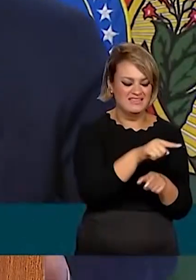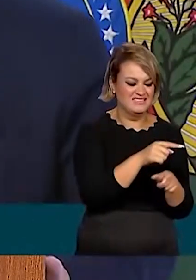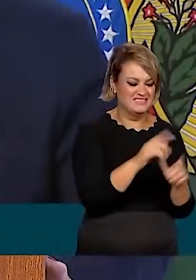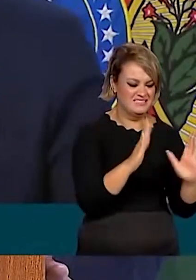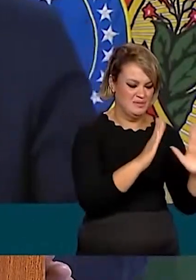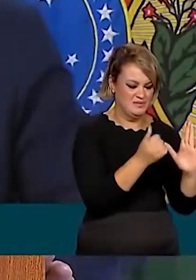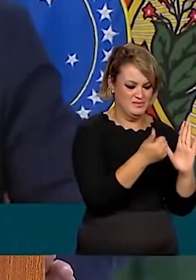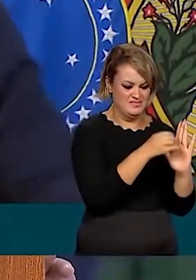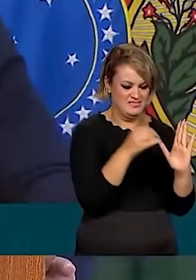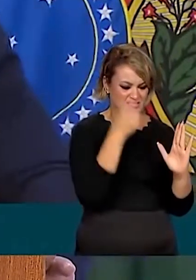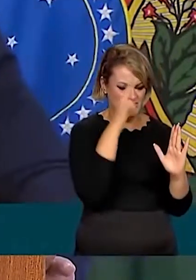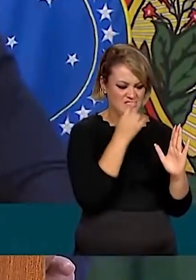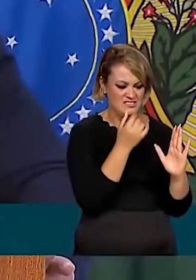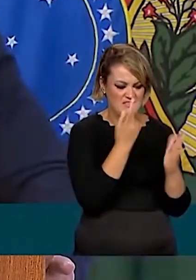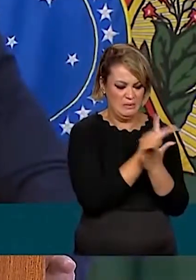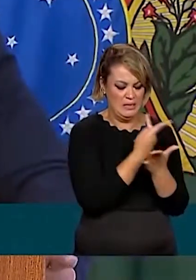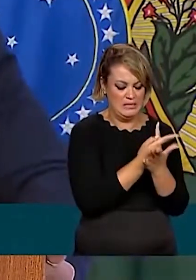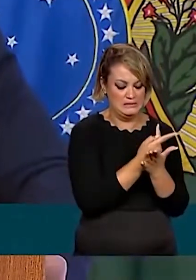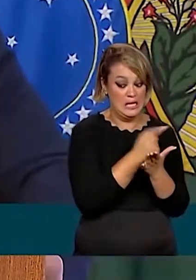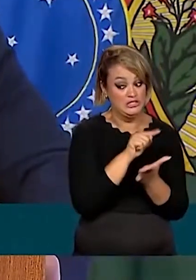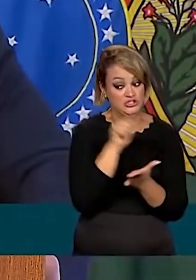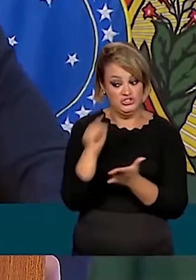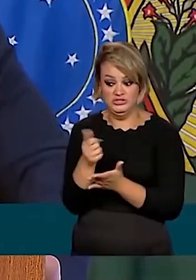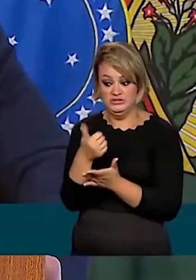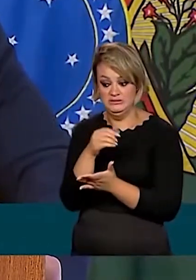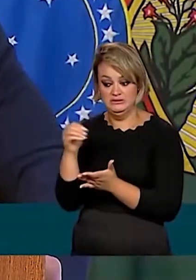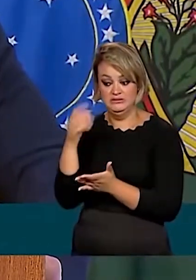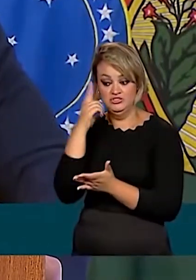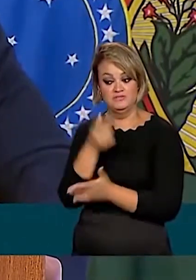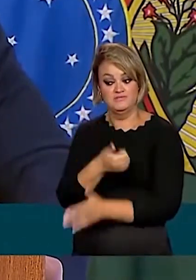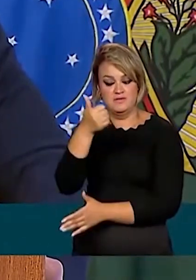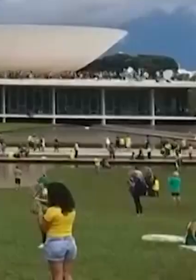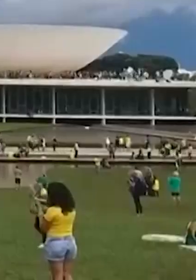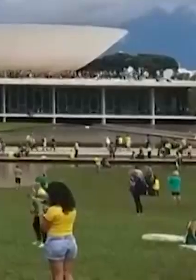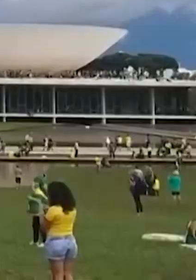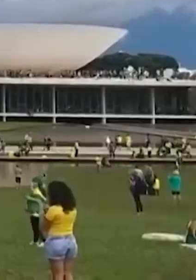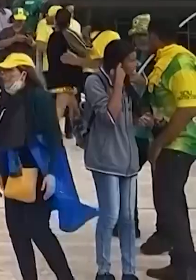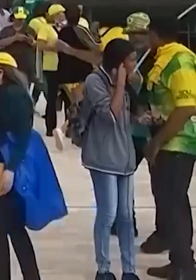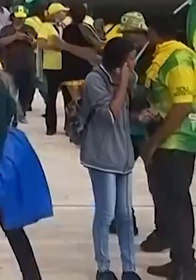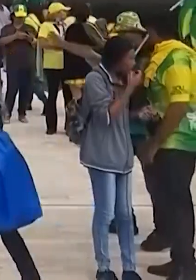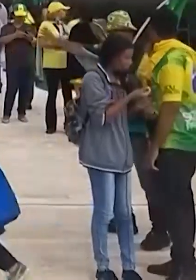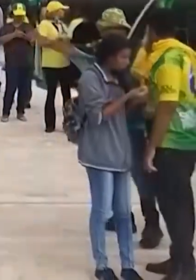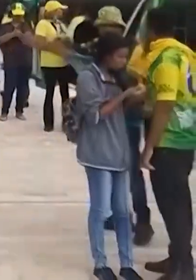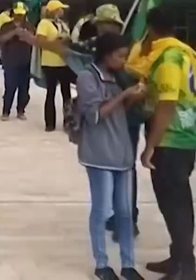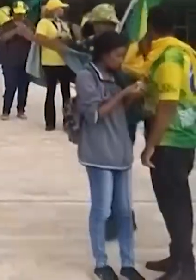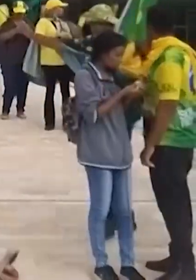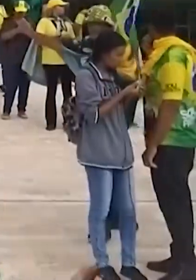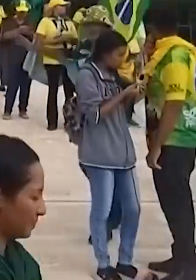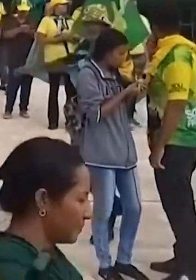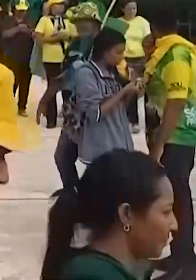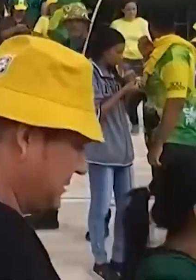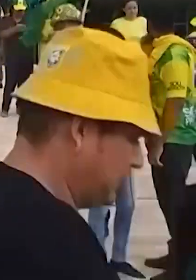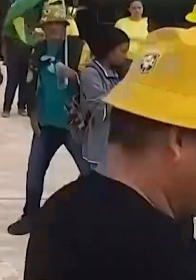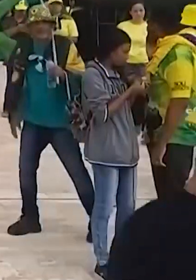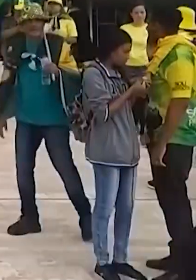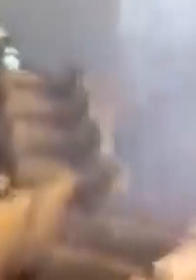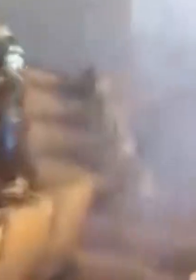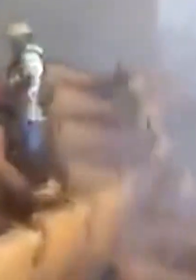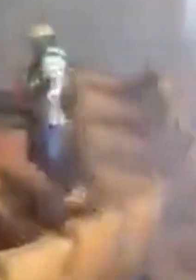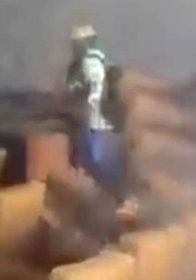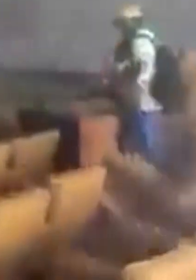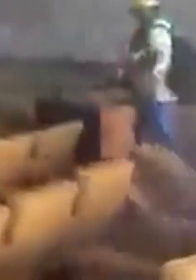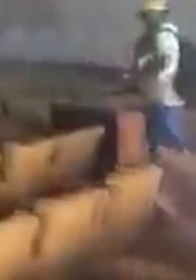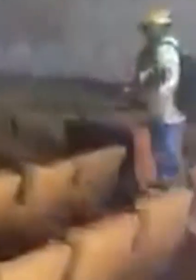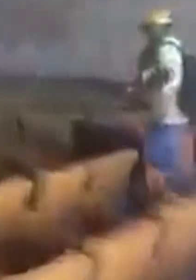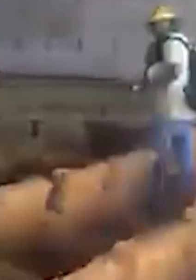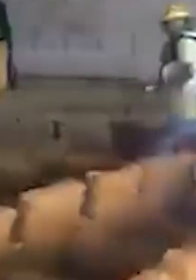gente recuperar e desfazer aquele erro e fazer as coisas certas. Em janeiro, o governo enfrentou a primeira crise com a invasão